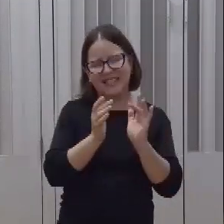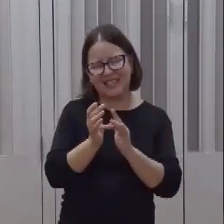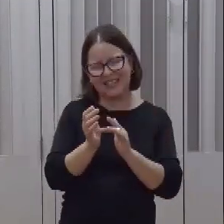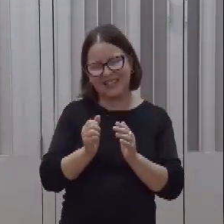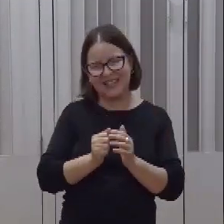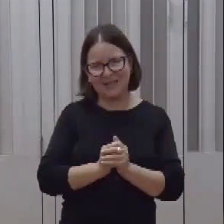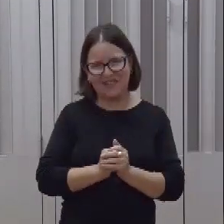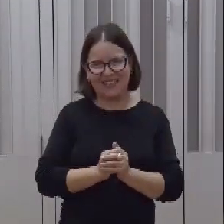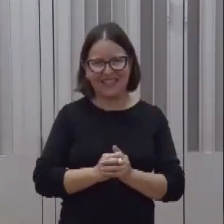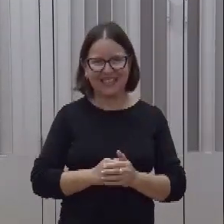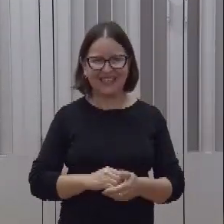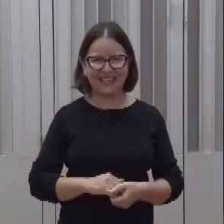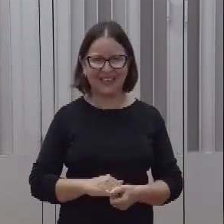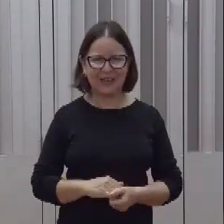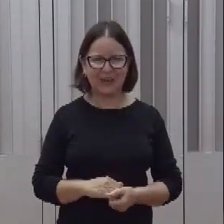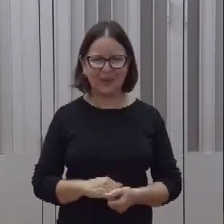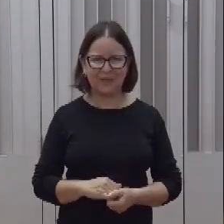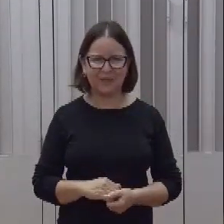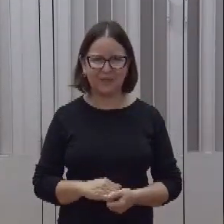Amém.